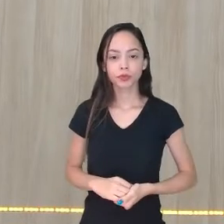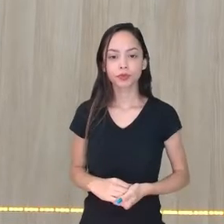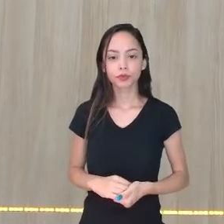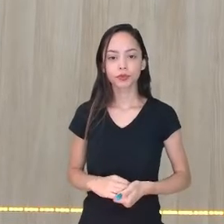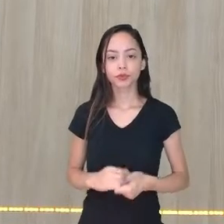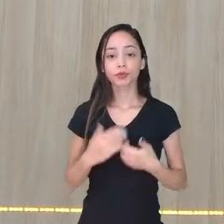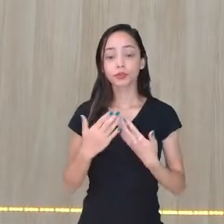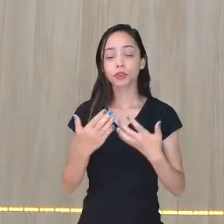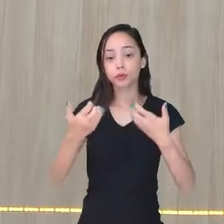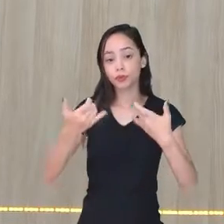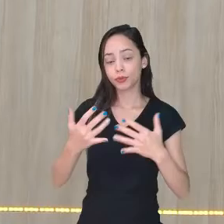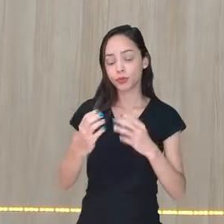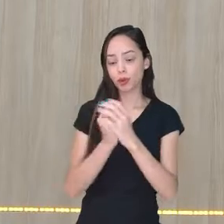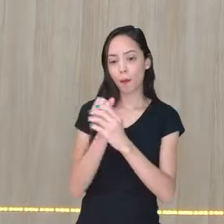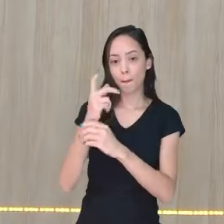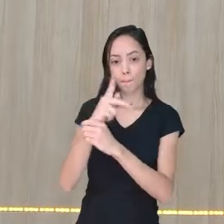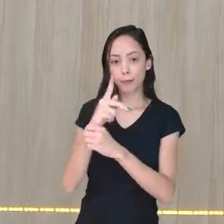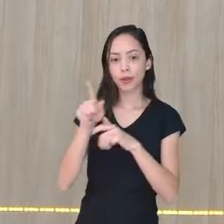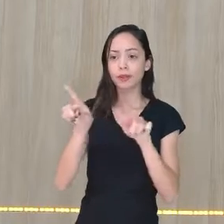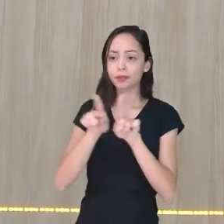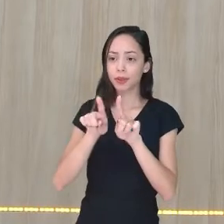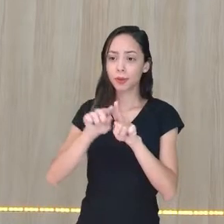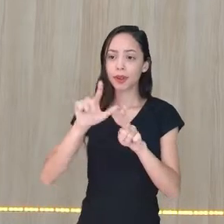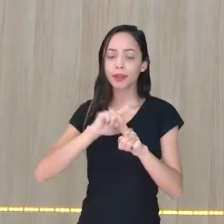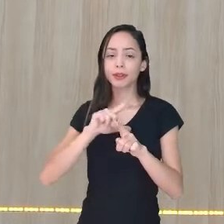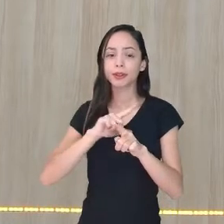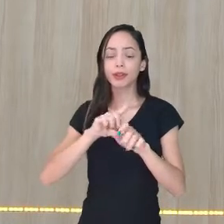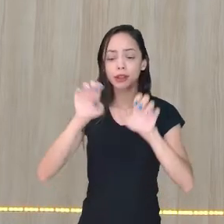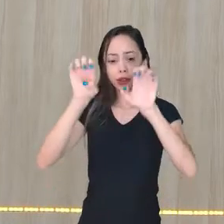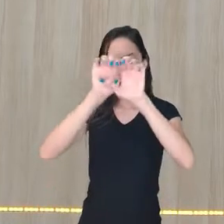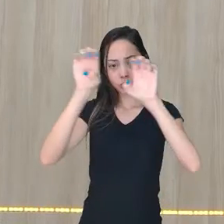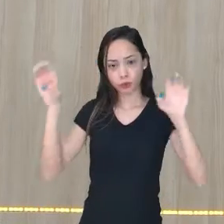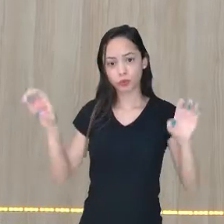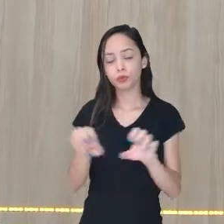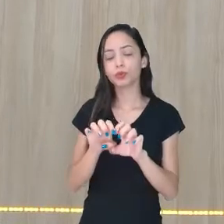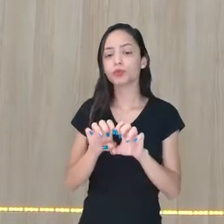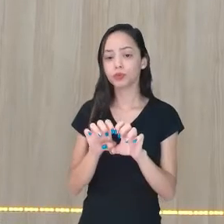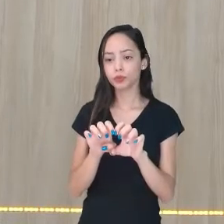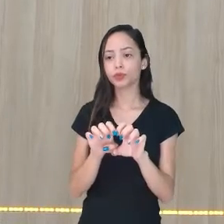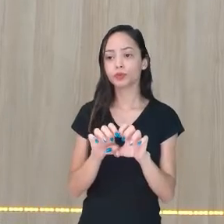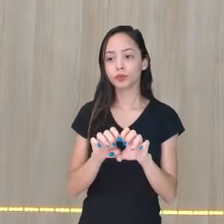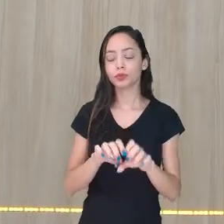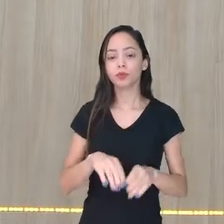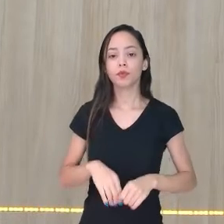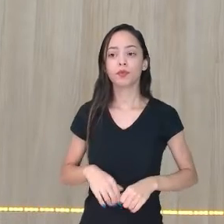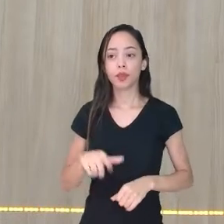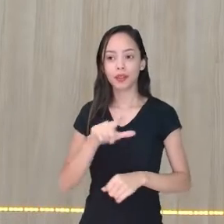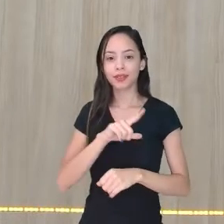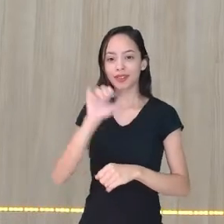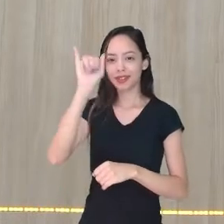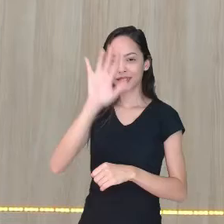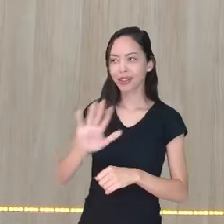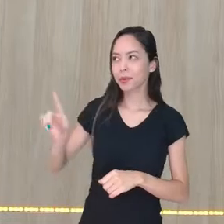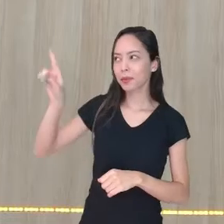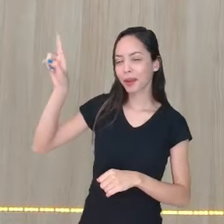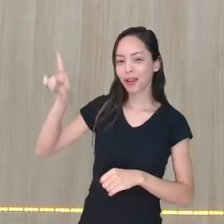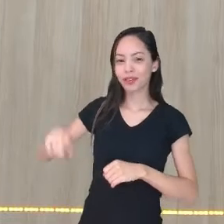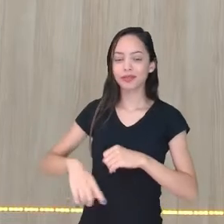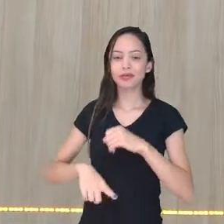Então, falar das plantas é falar que elas também têm partes, né? Ela é formada por essas partes aí que vai desde a